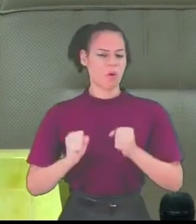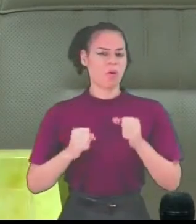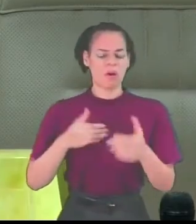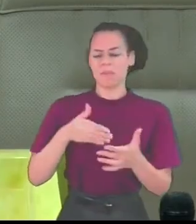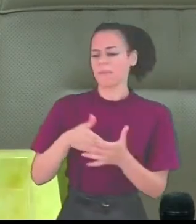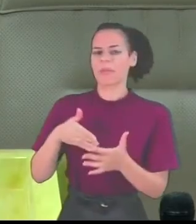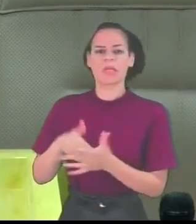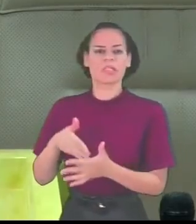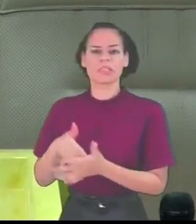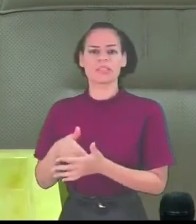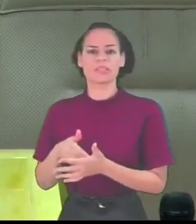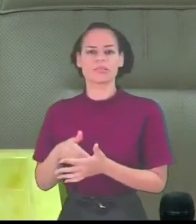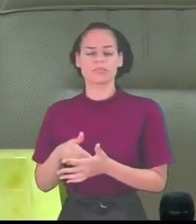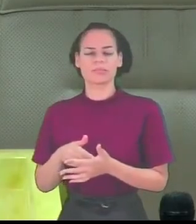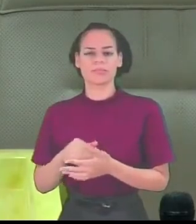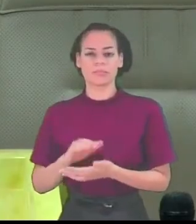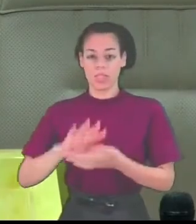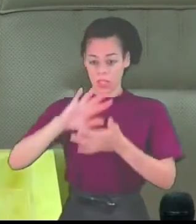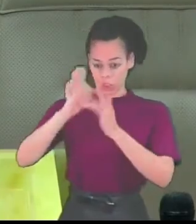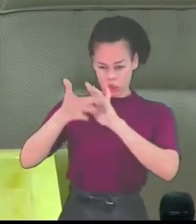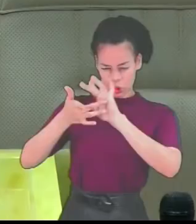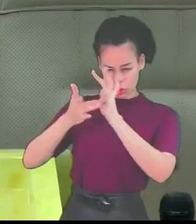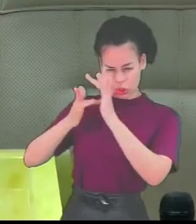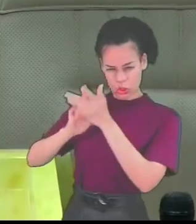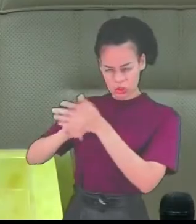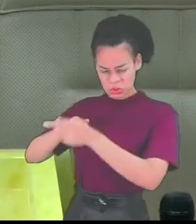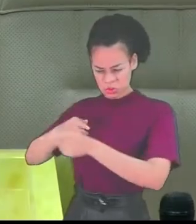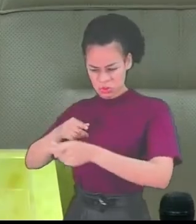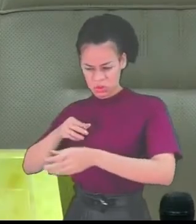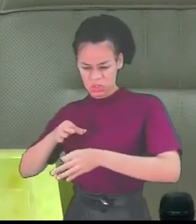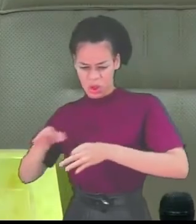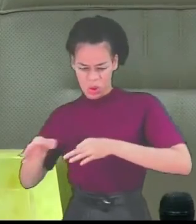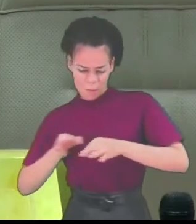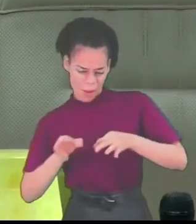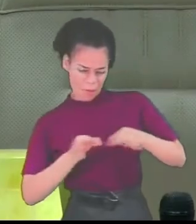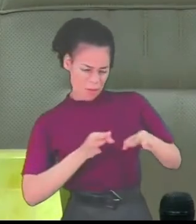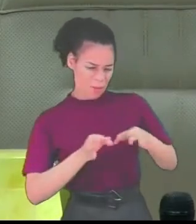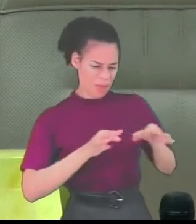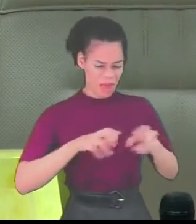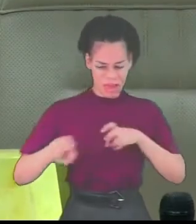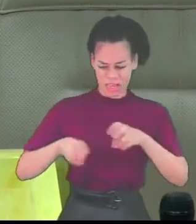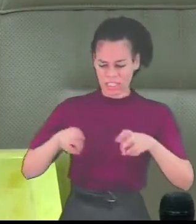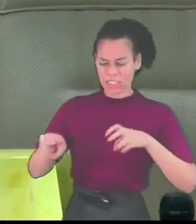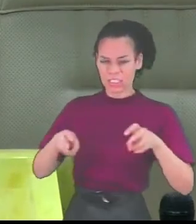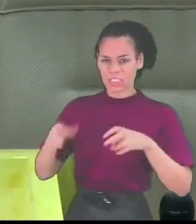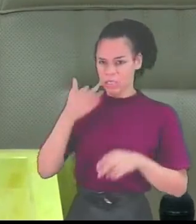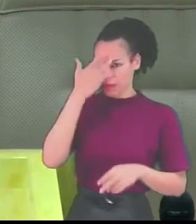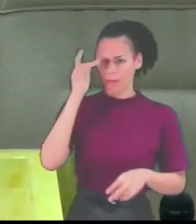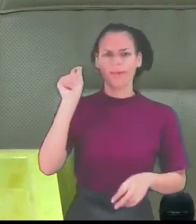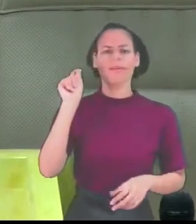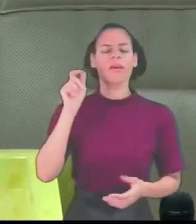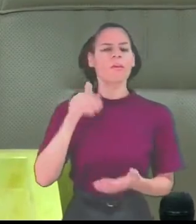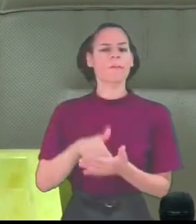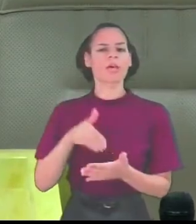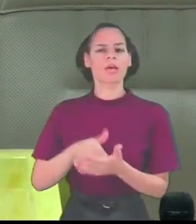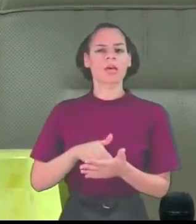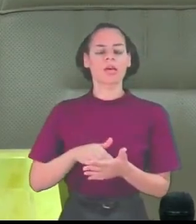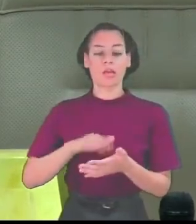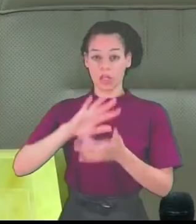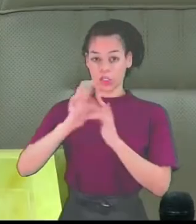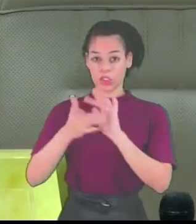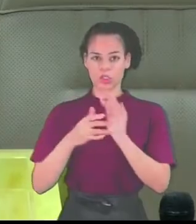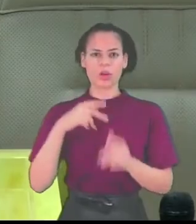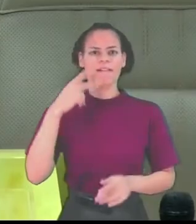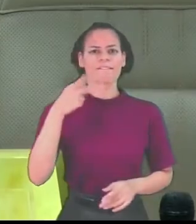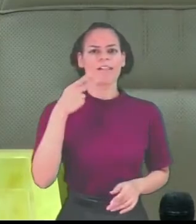impedir operando ele quem pode impedir falando ele